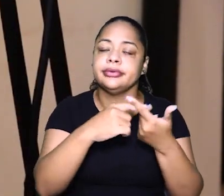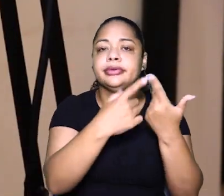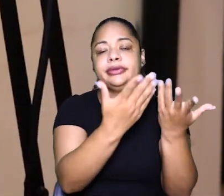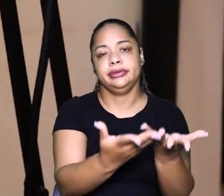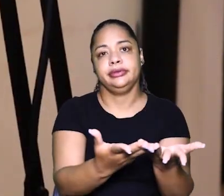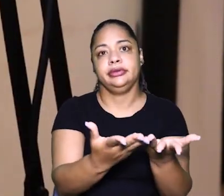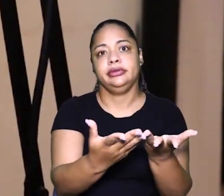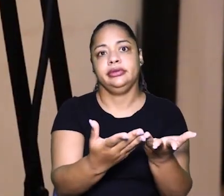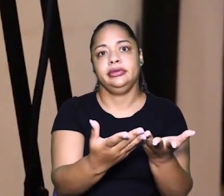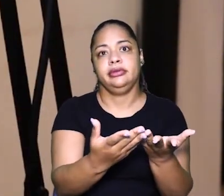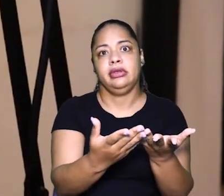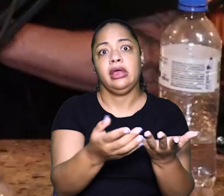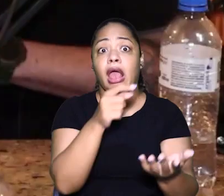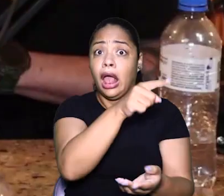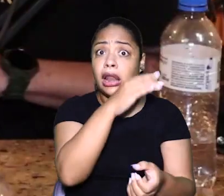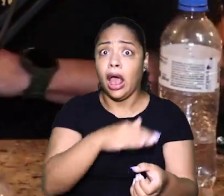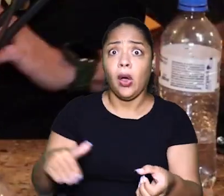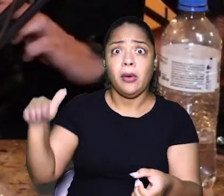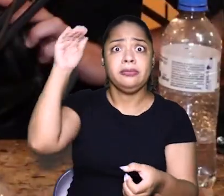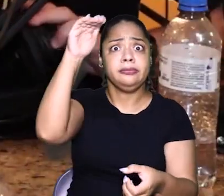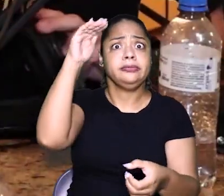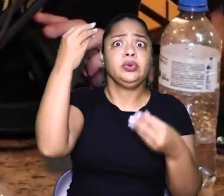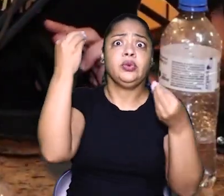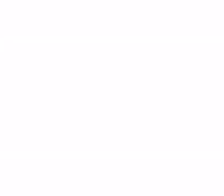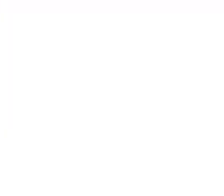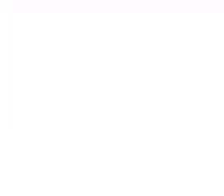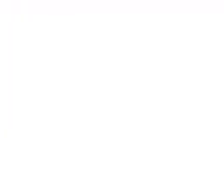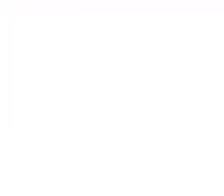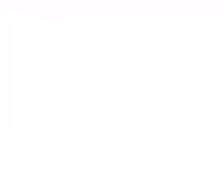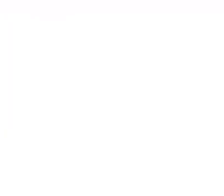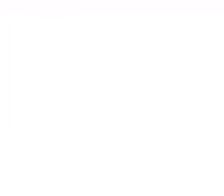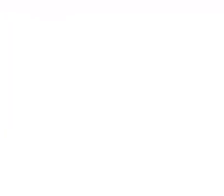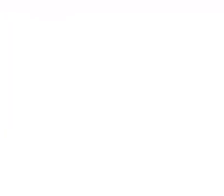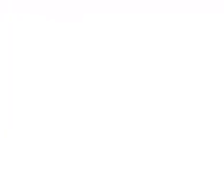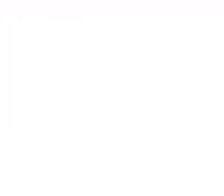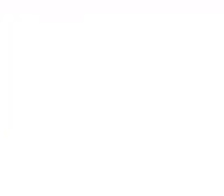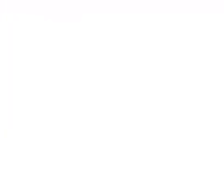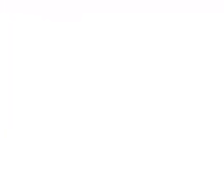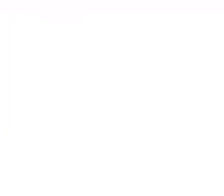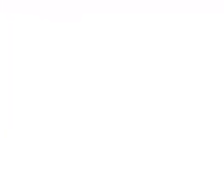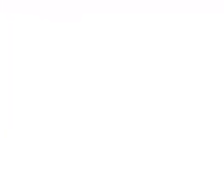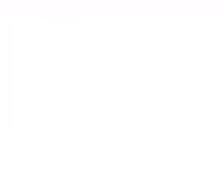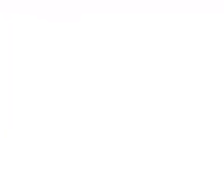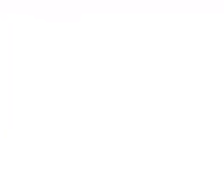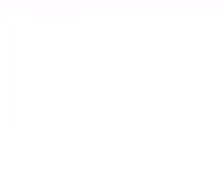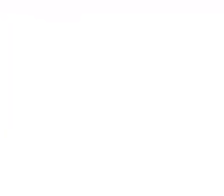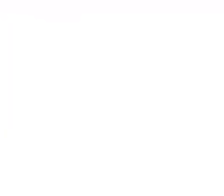complexo. Mas eu deve sempre... ser legal, né? Ainda mais sendo quem é. Pode, pô.